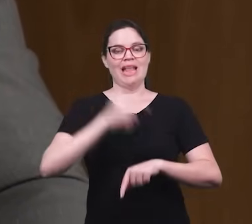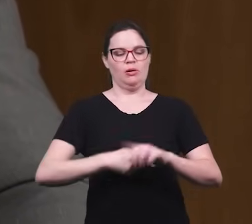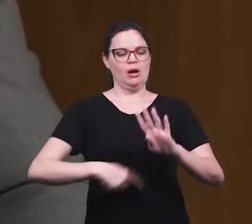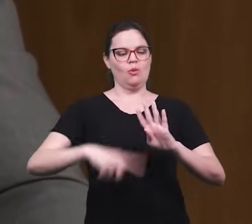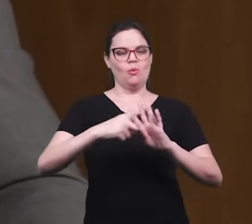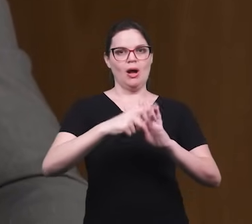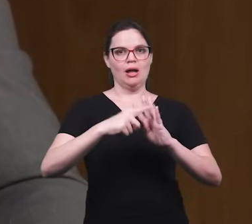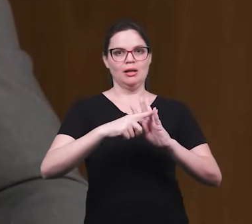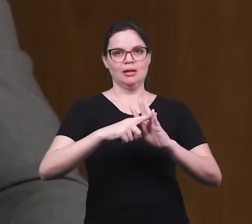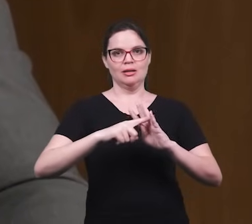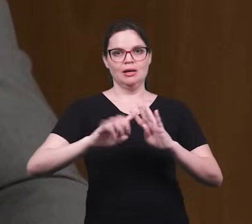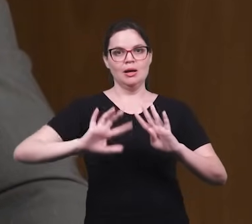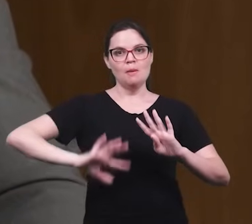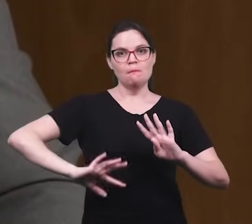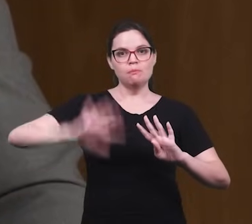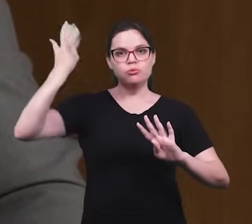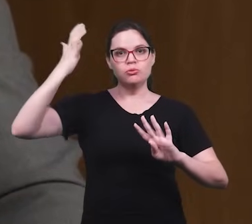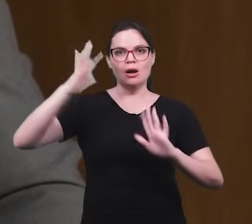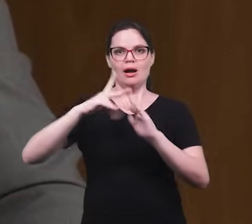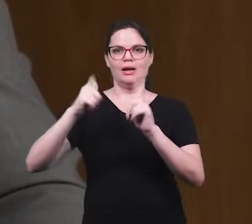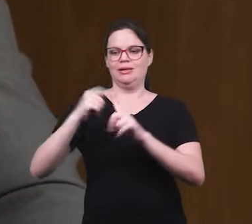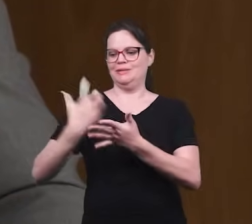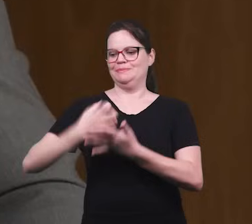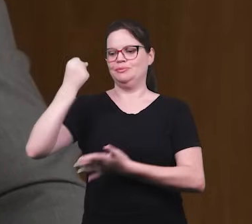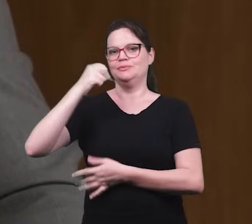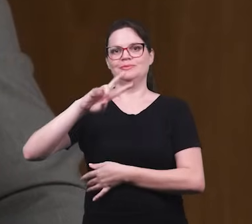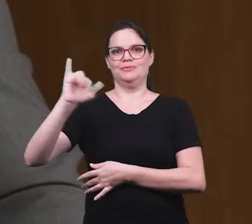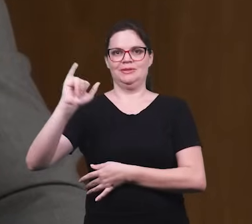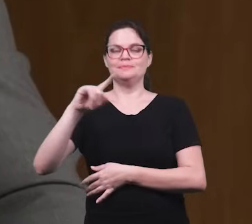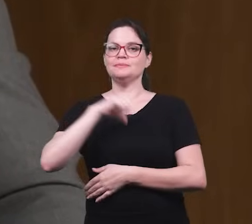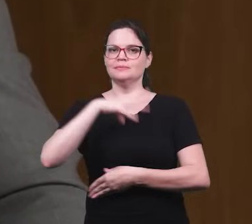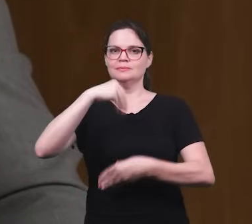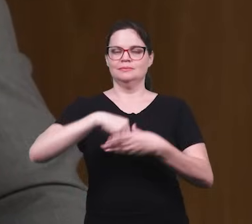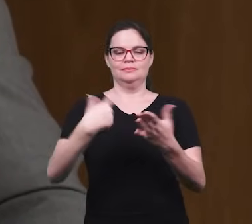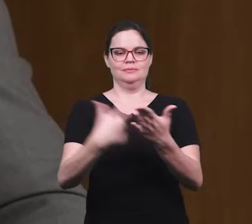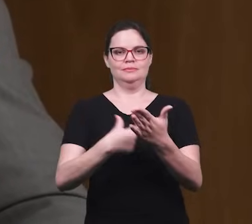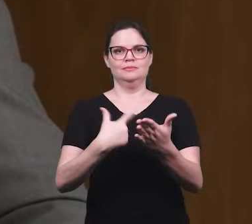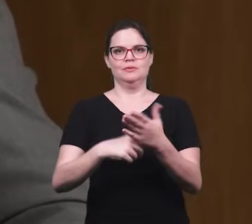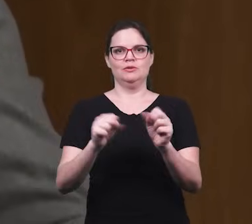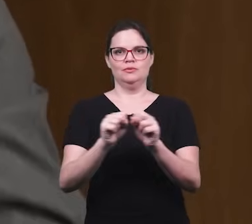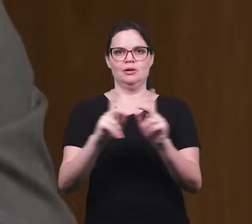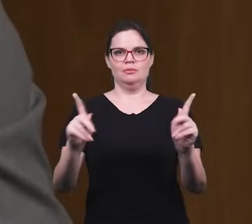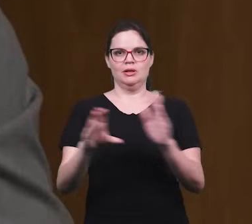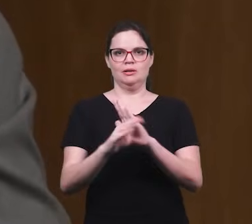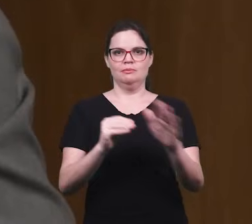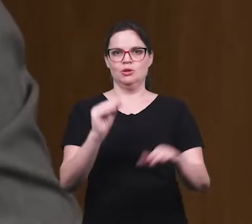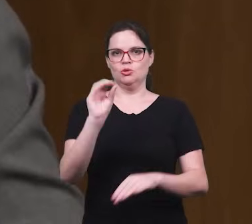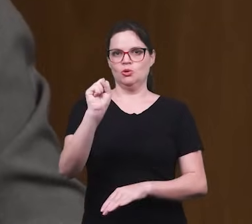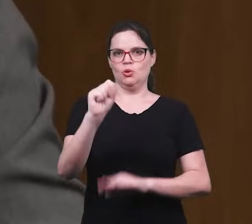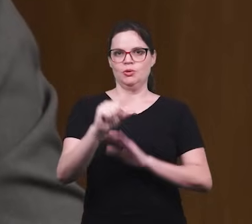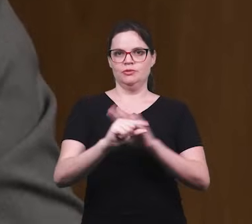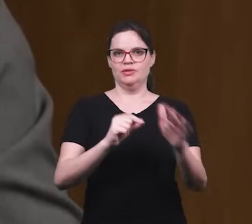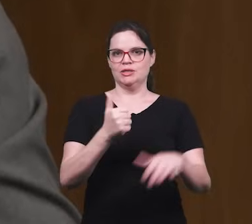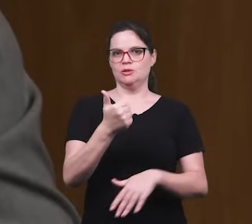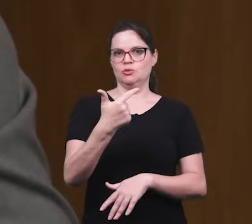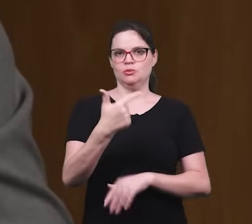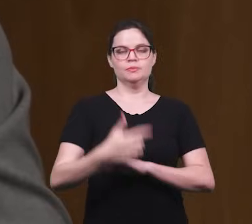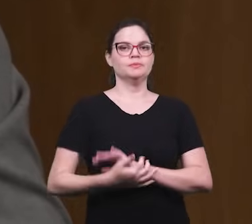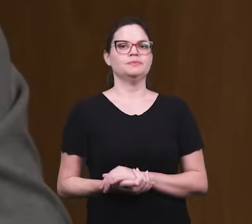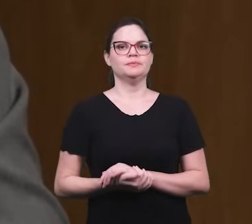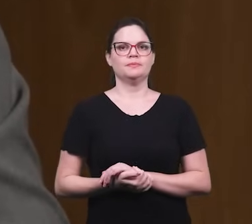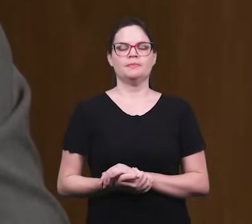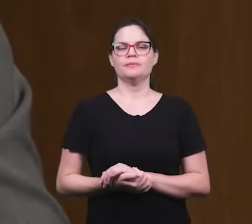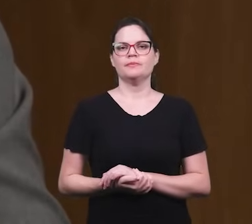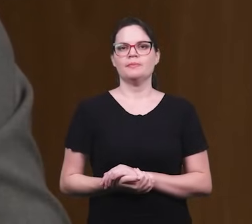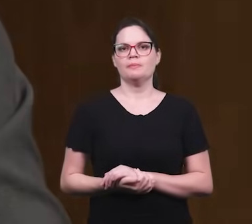a igreja vai ser arrebatada. É interessante que está lá no livro de Apocalipse, no capítulo 8, no verso 12, eu gostaria de ler aqui para os irmãos,